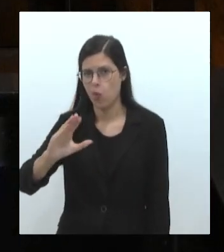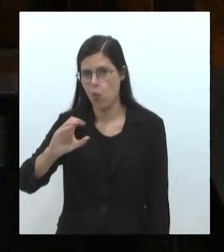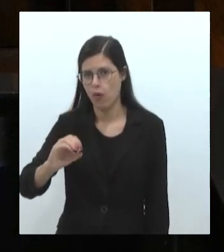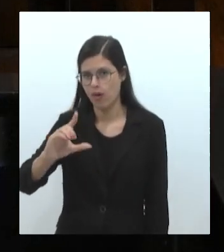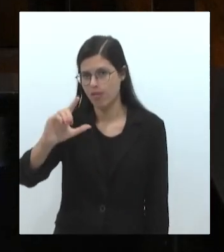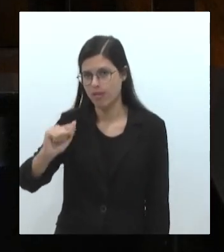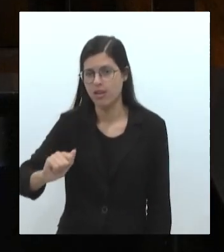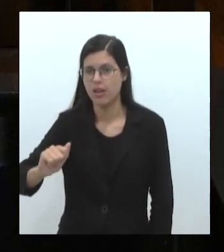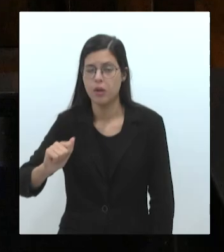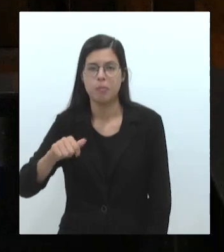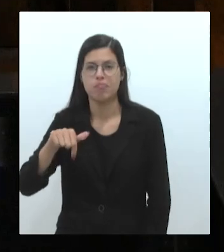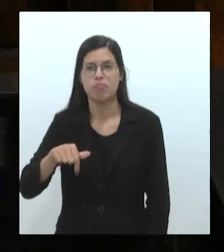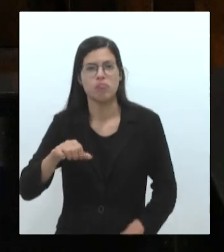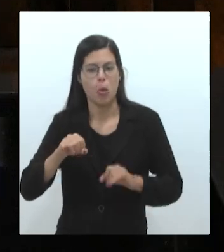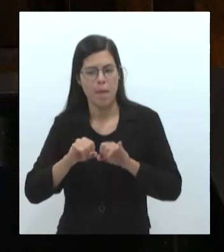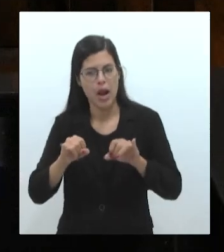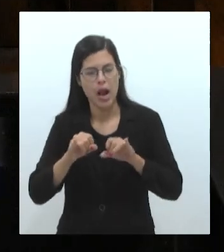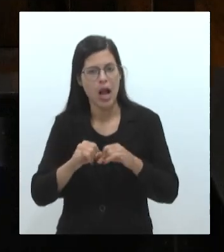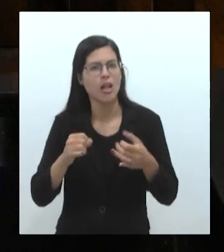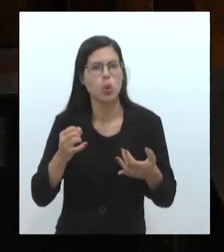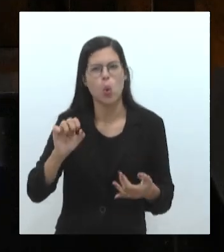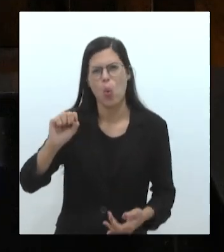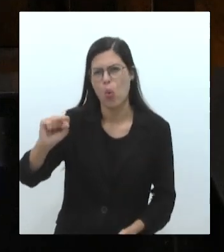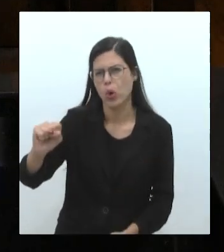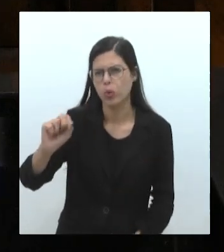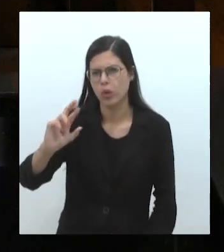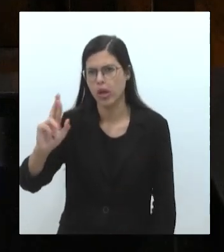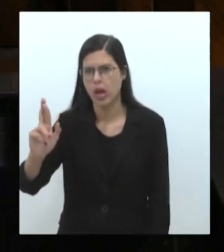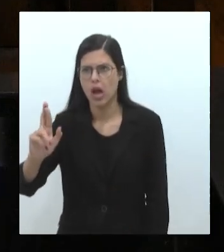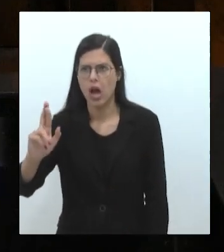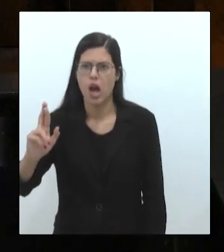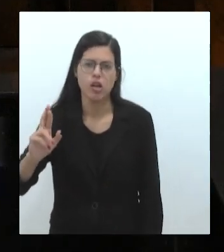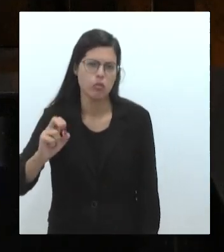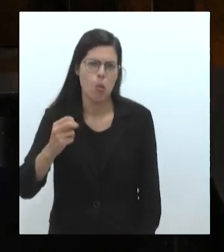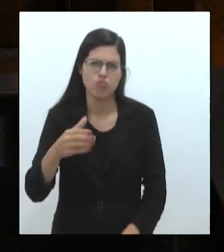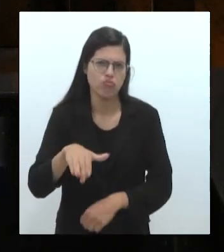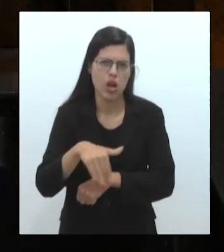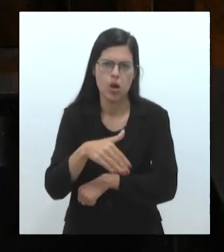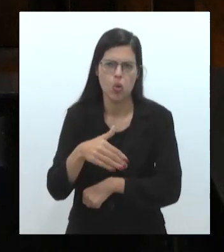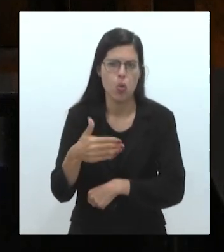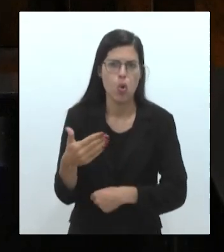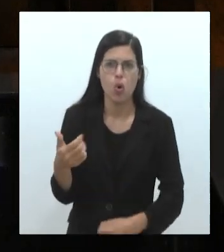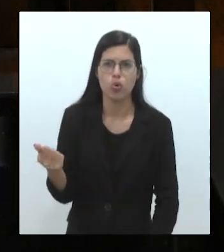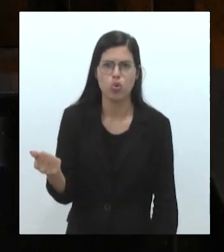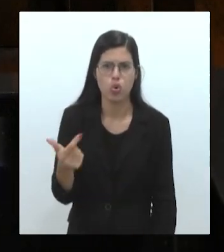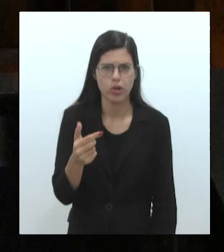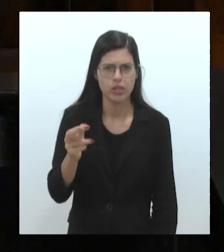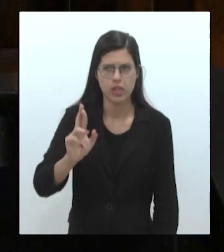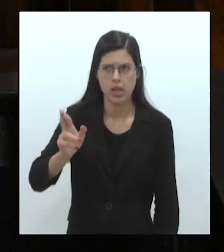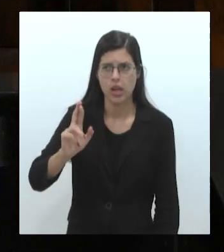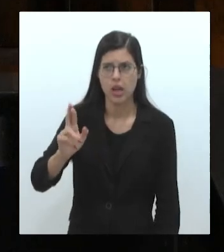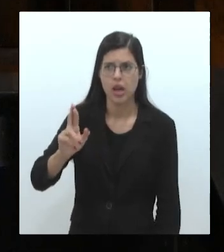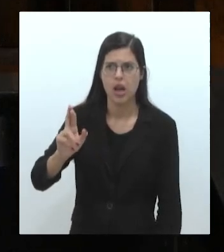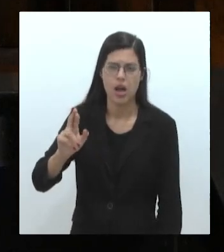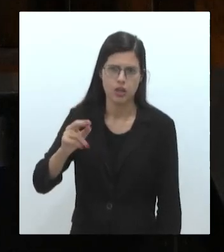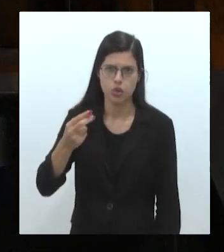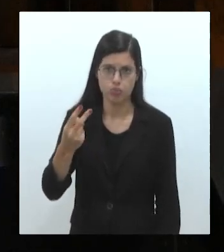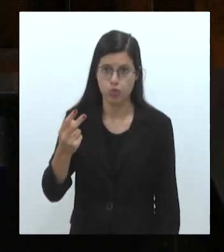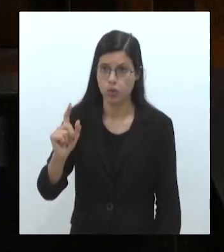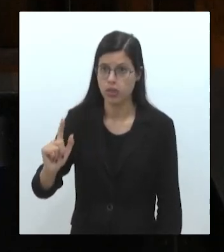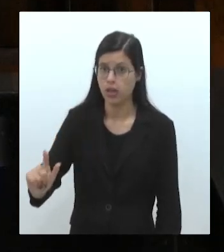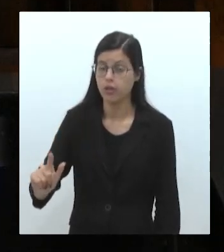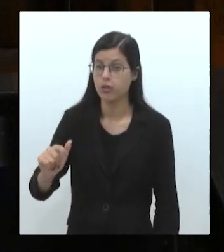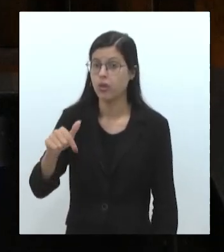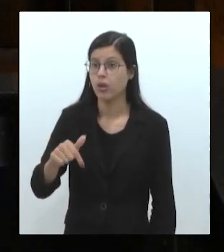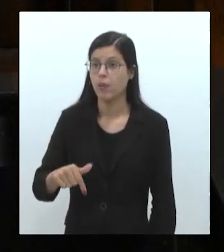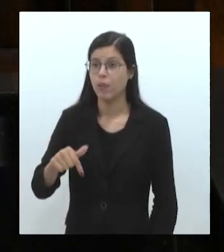mercado 8, 9, sei lá, se você for comprar na rua R$12, 2 litros, nas cantinas custavam